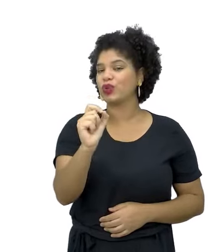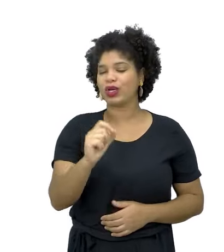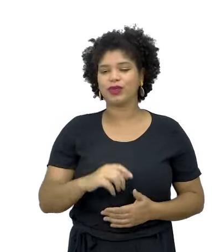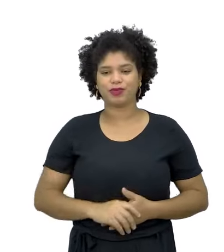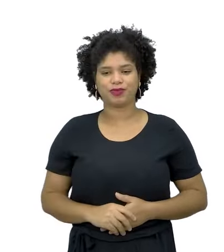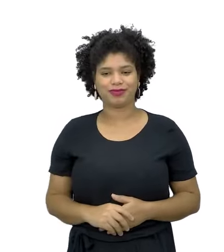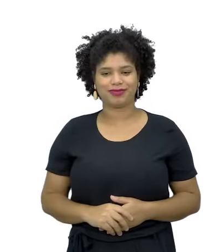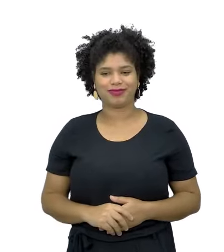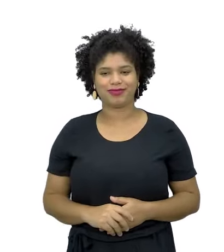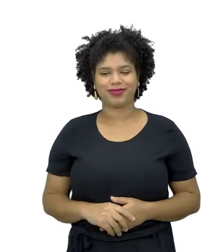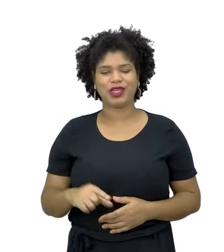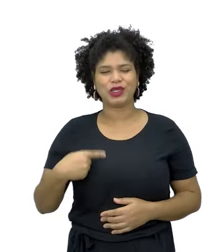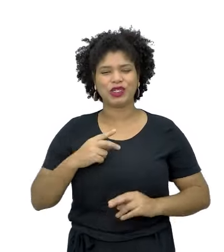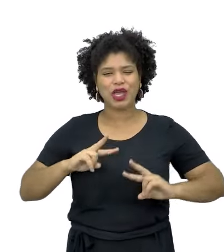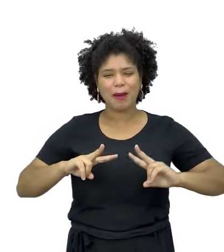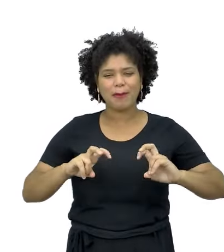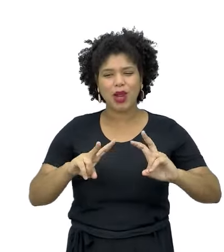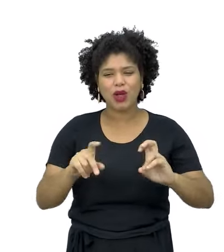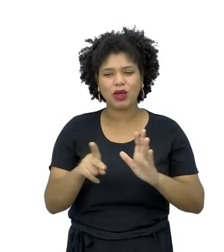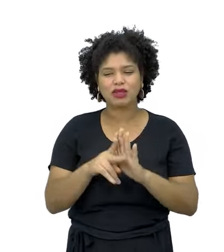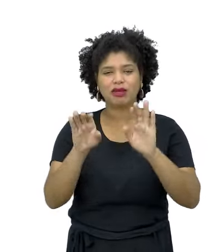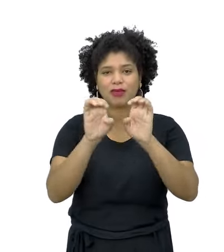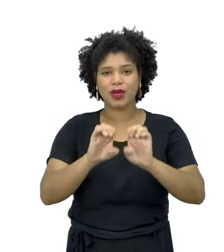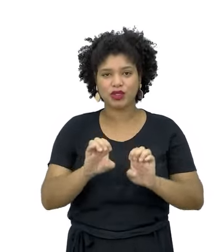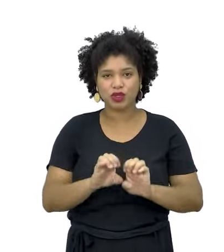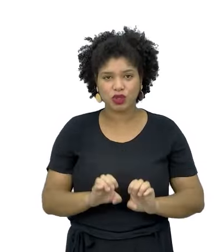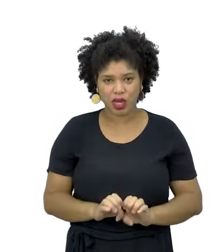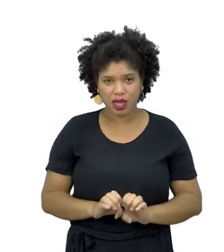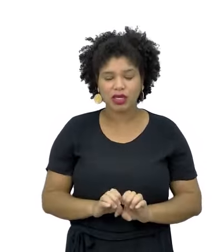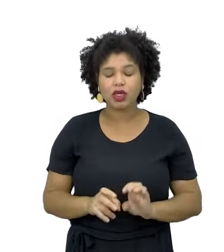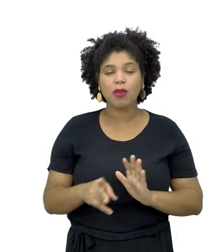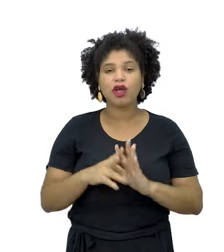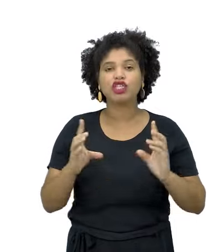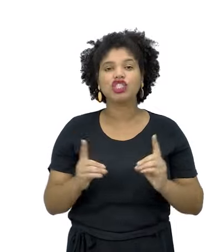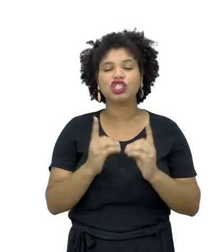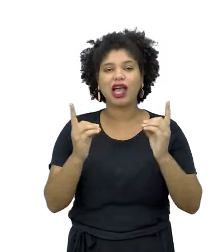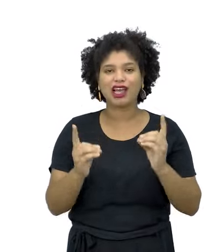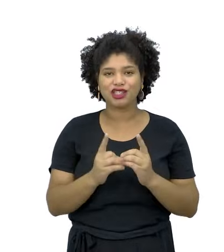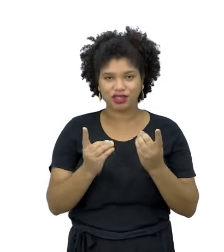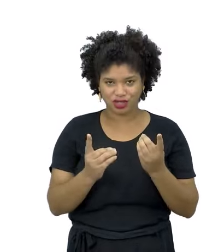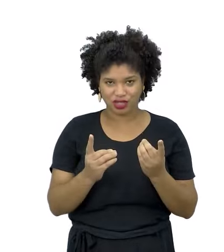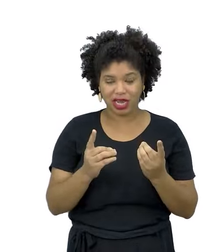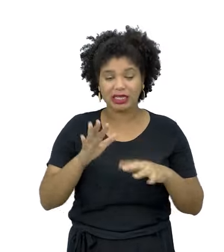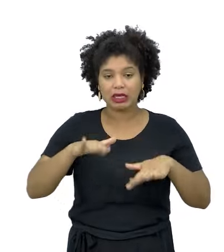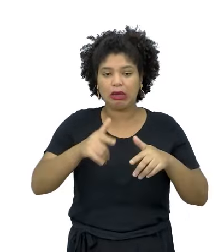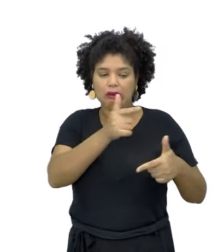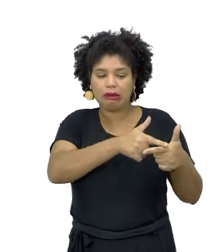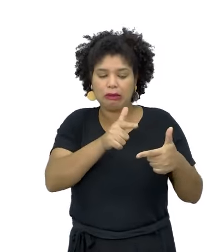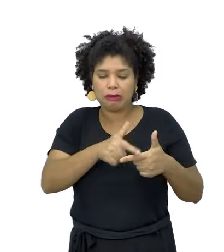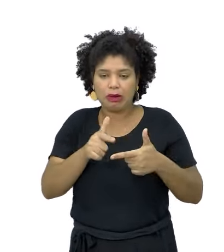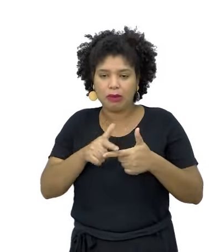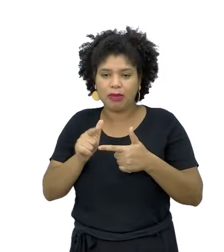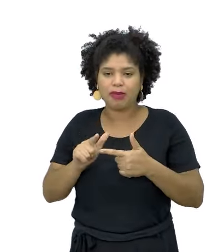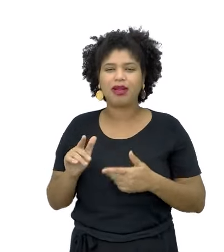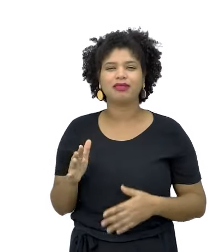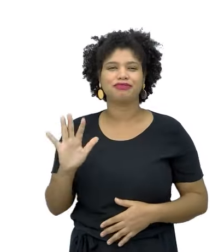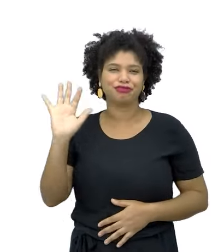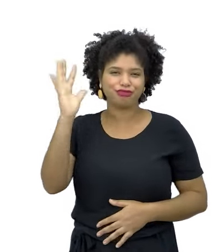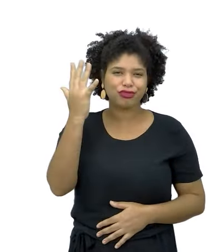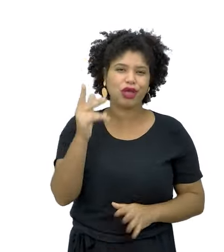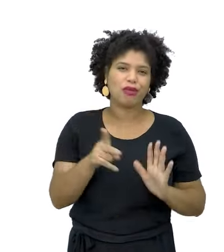vai fazer a exploração da estrutura didático-pedagógica e resolução de problemas de uma situação